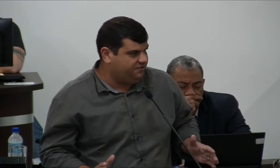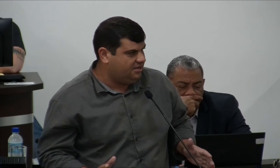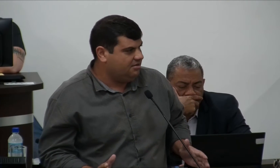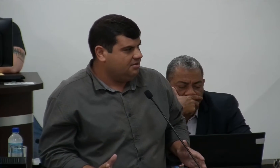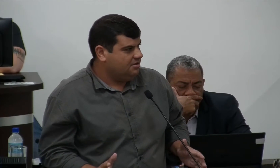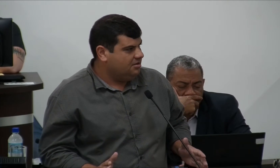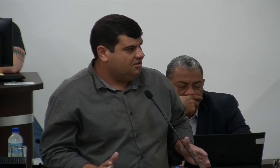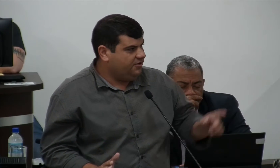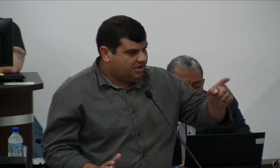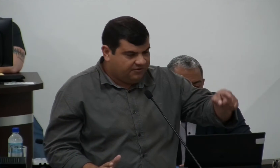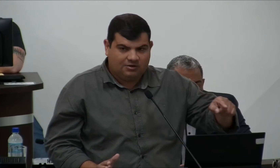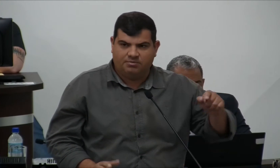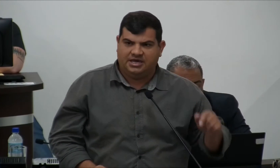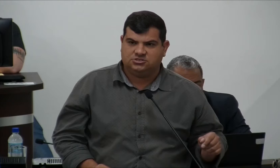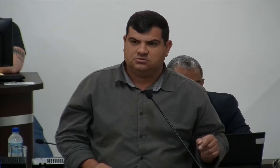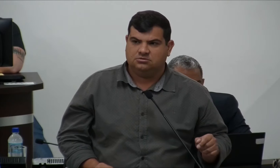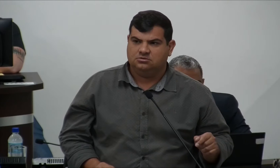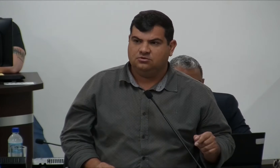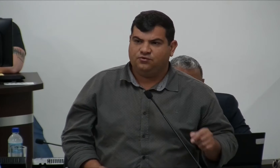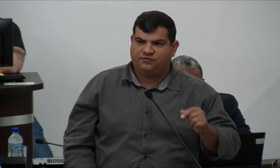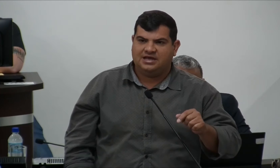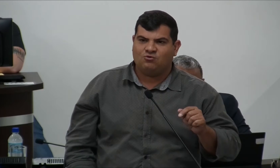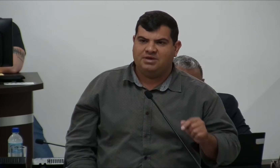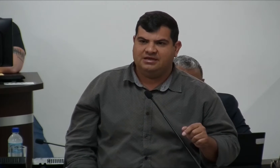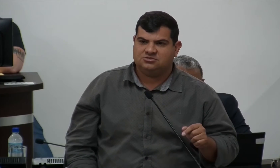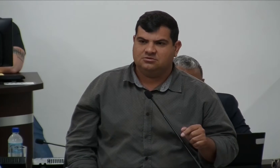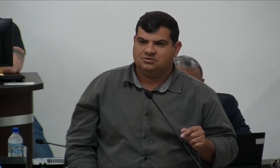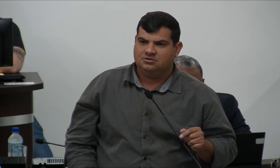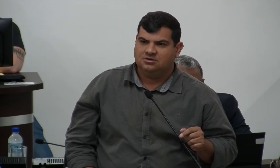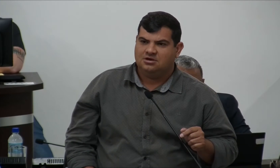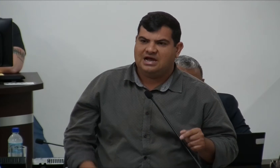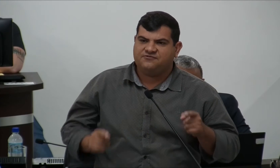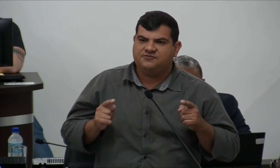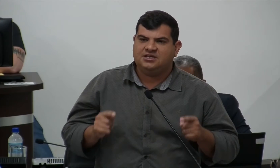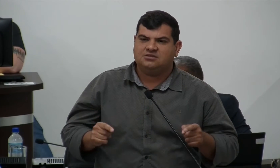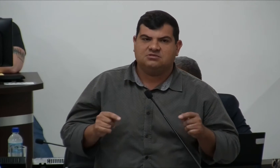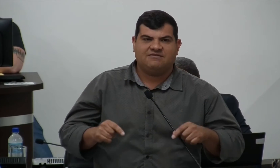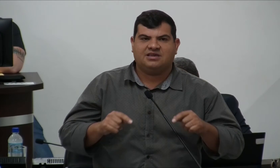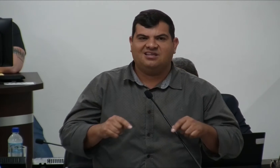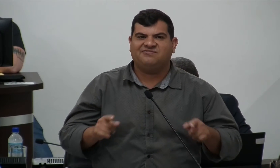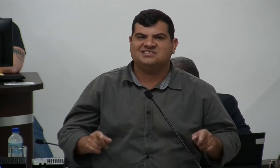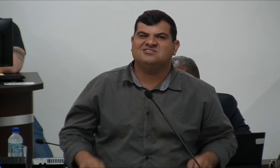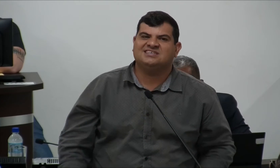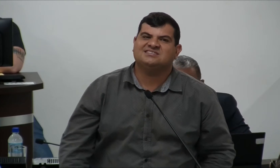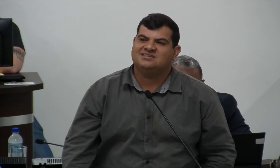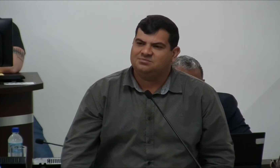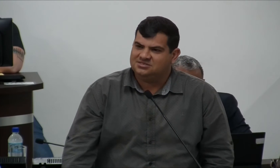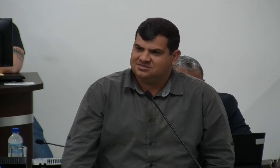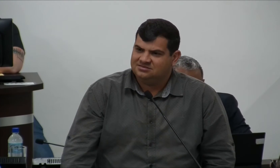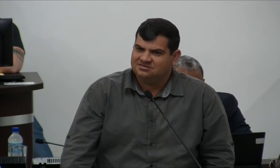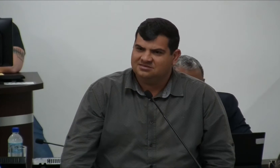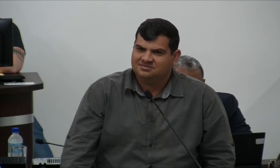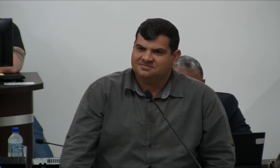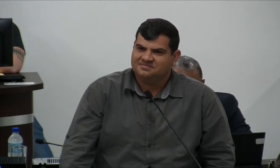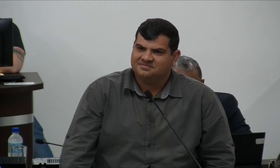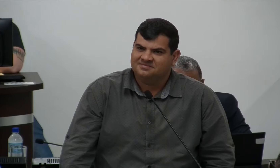vai resolver. Eu falei, eu quero falar com o médico. Fui falar com o médico. A filha não estava querendo fazer os